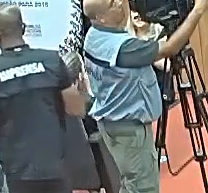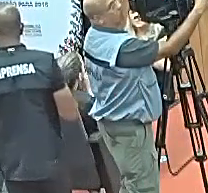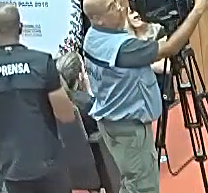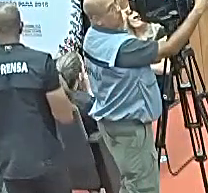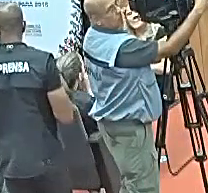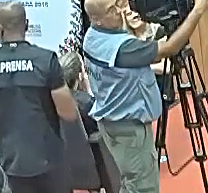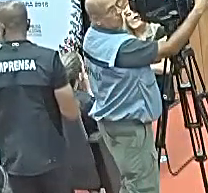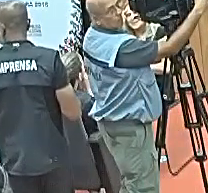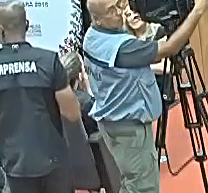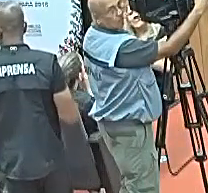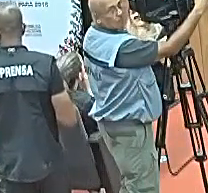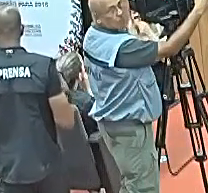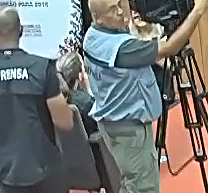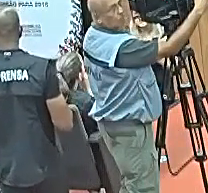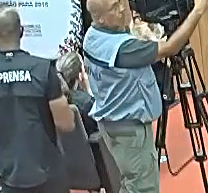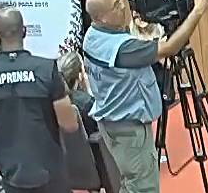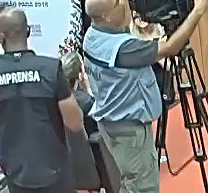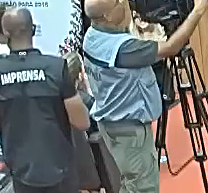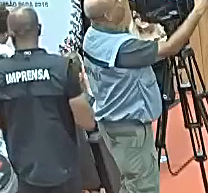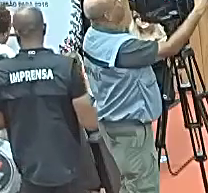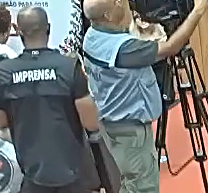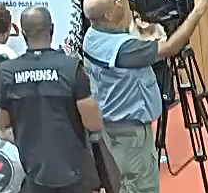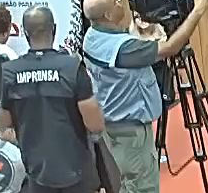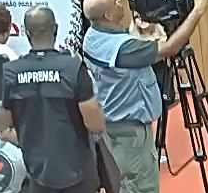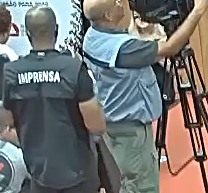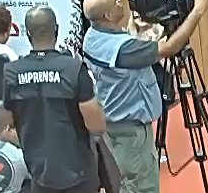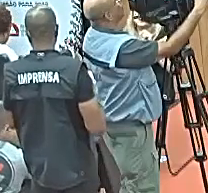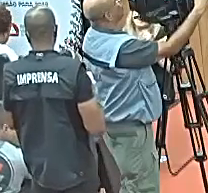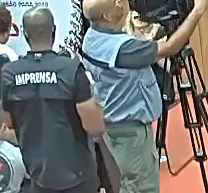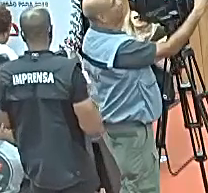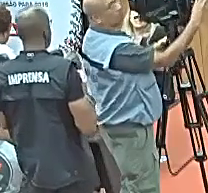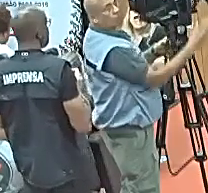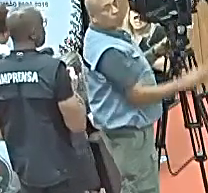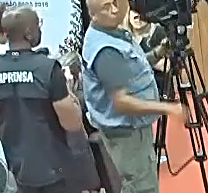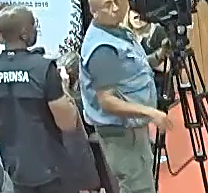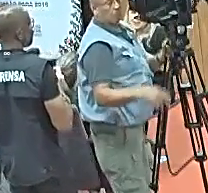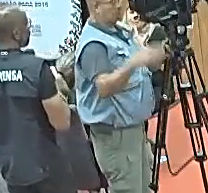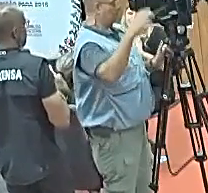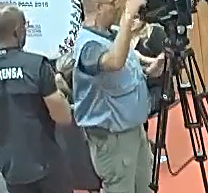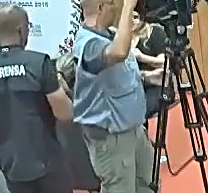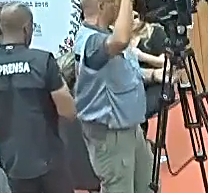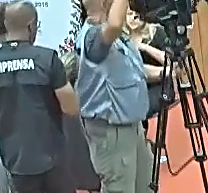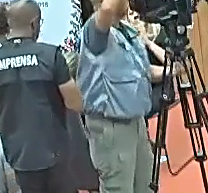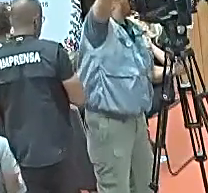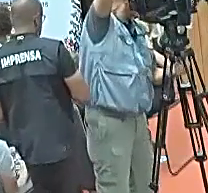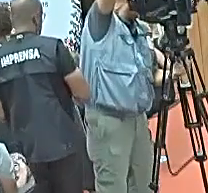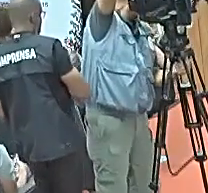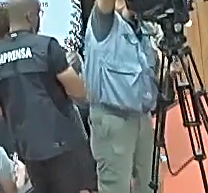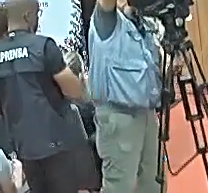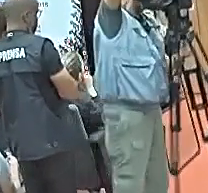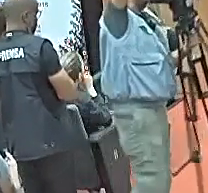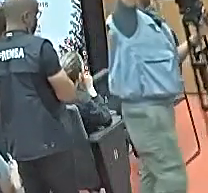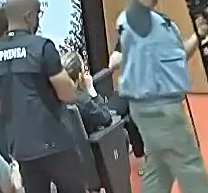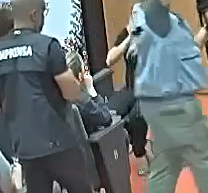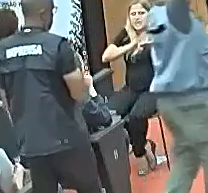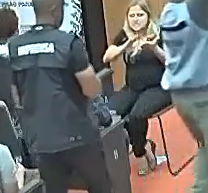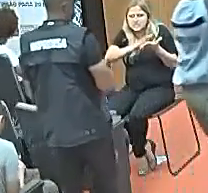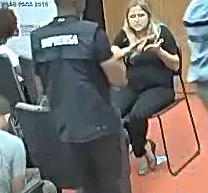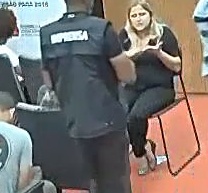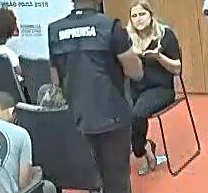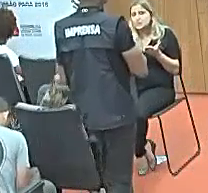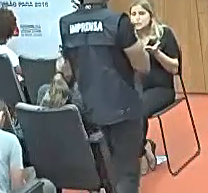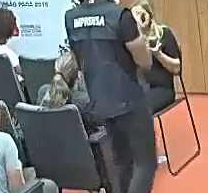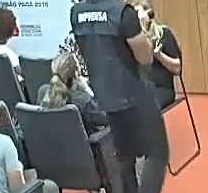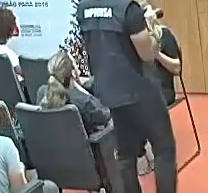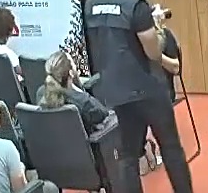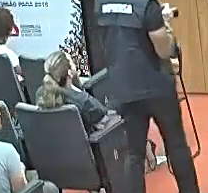derivado de uma é sugestão popular ou não pra que a gente consiga ter ao longo do tempo um aperfeiçoamento dessa interface para que a gente tenha cada vez